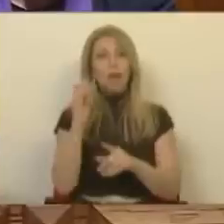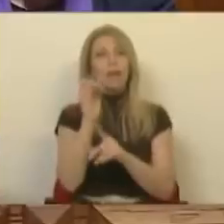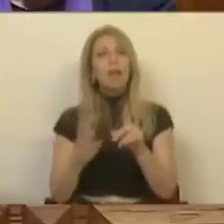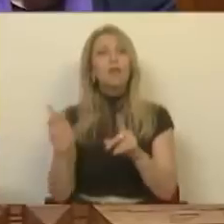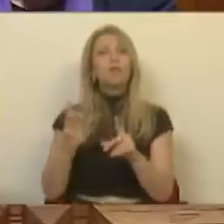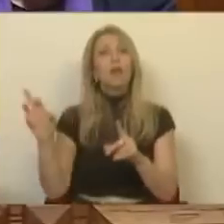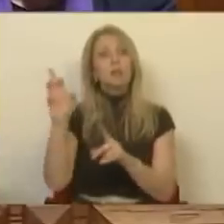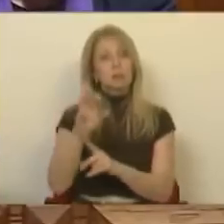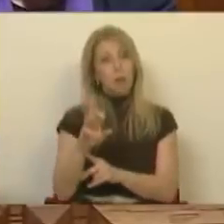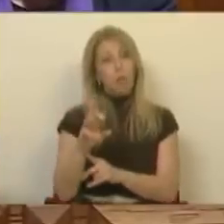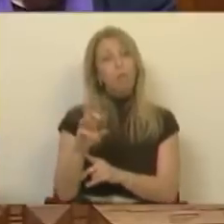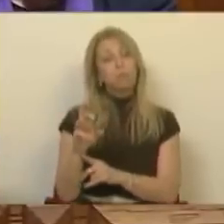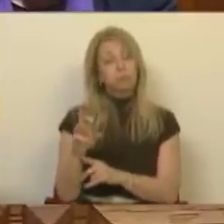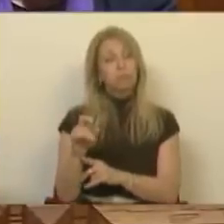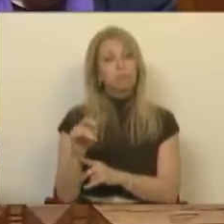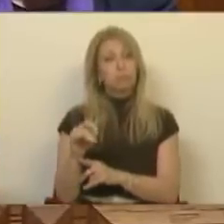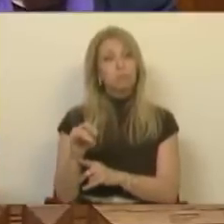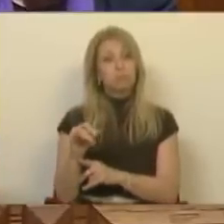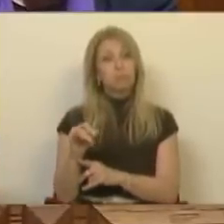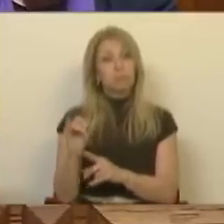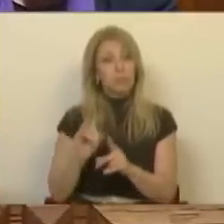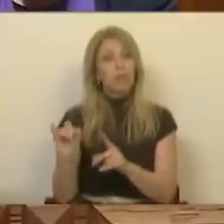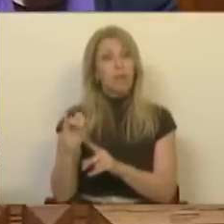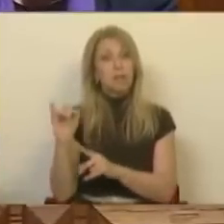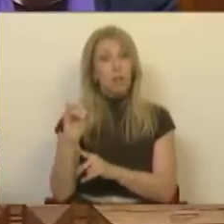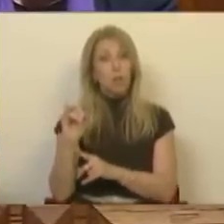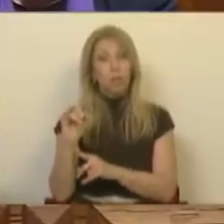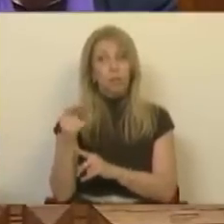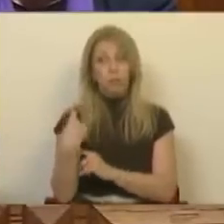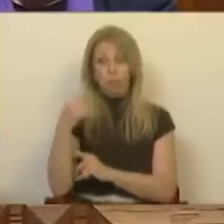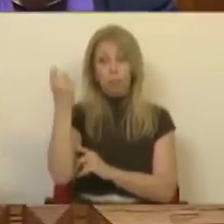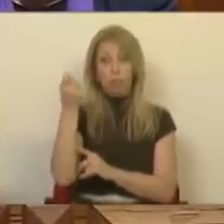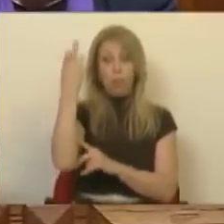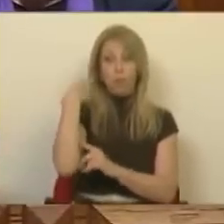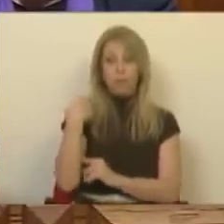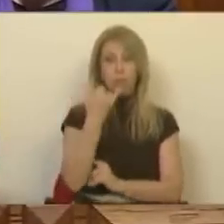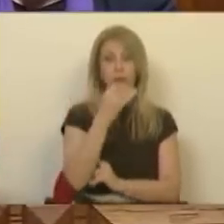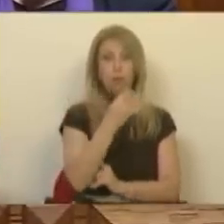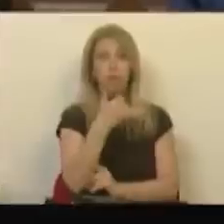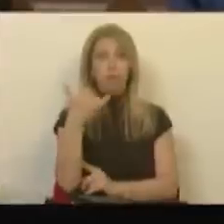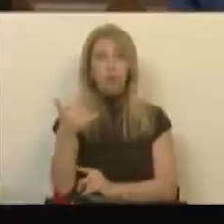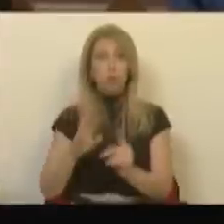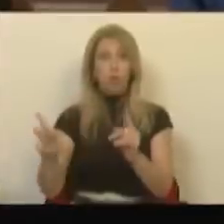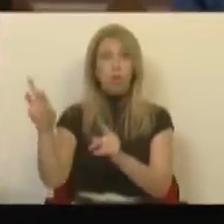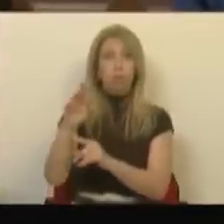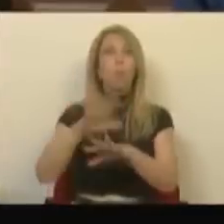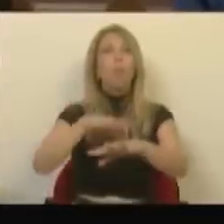durante o ano 2022 fruto da guerra que começa